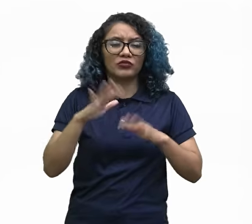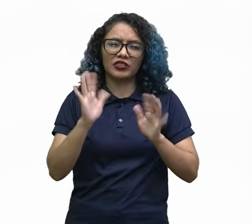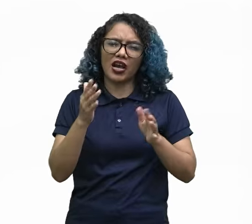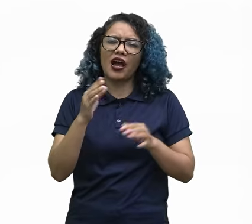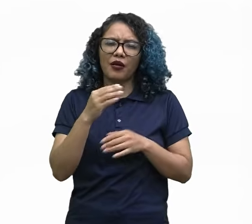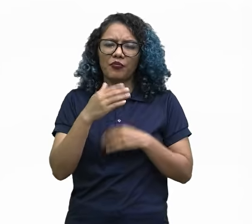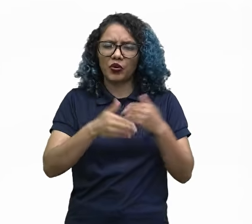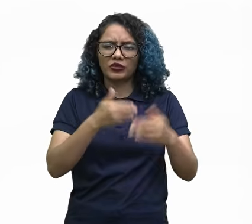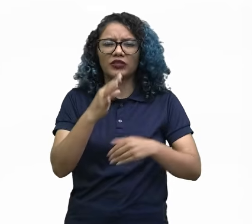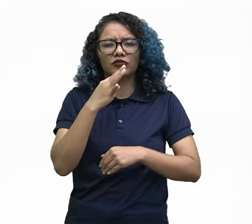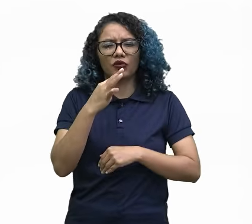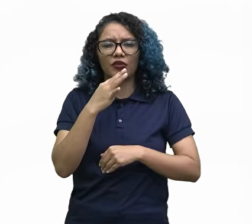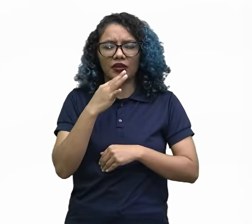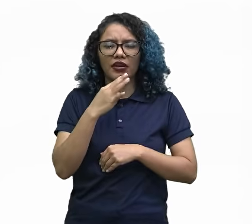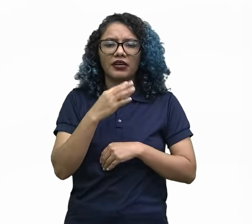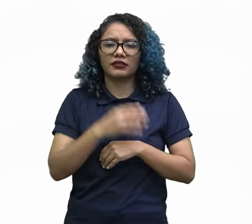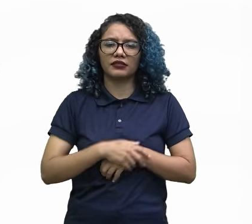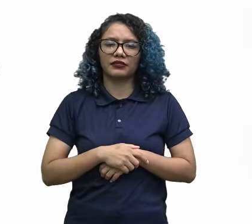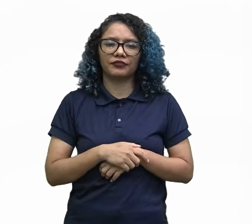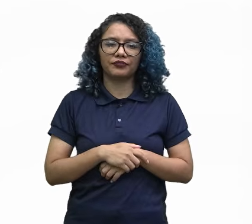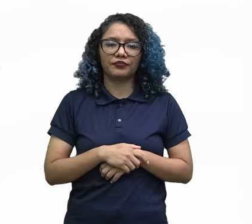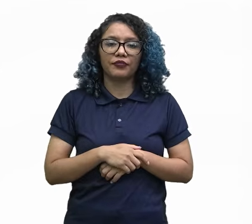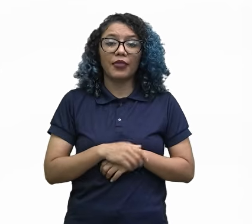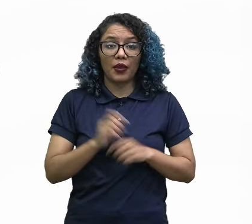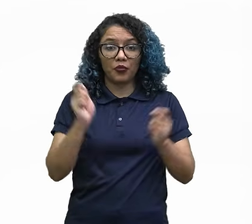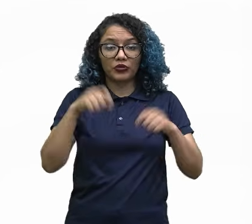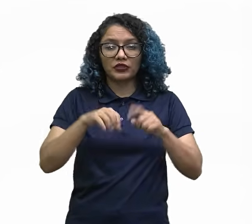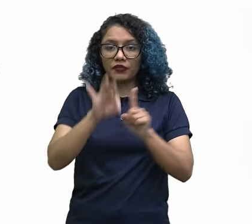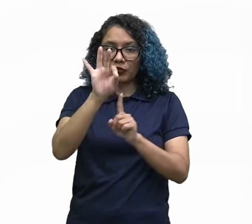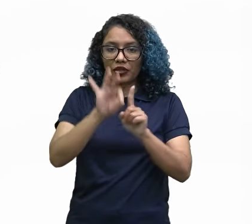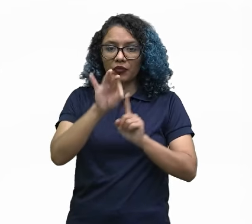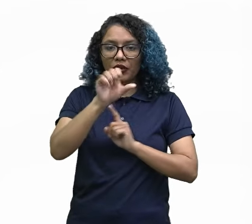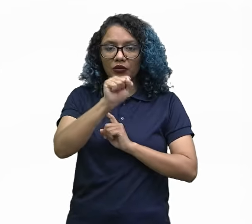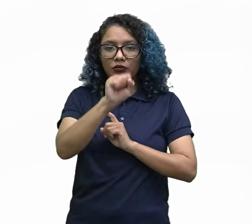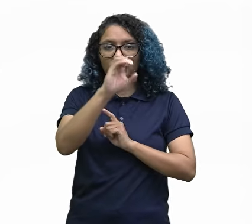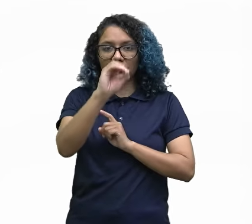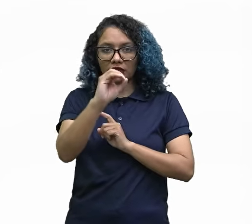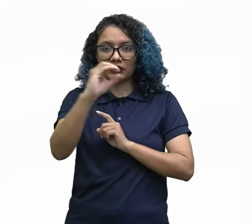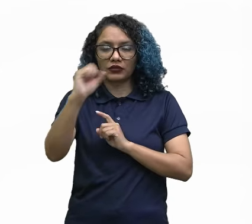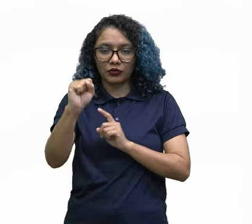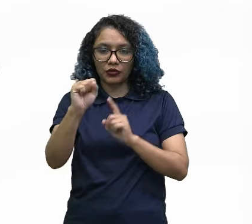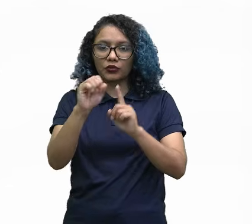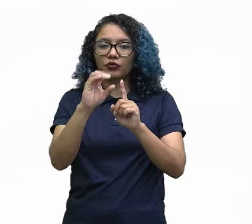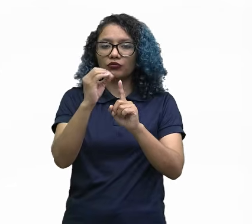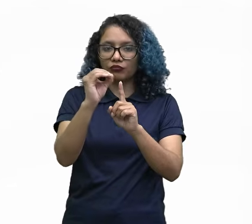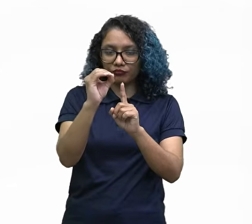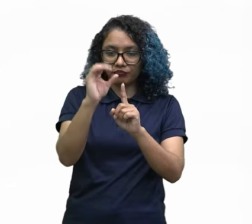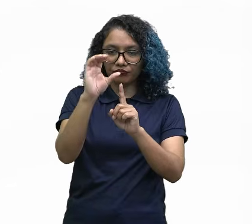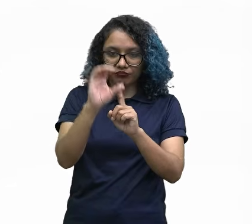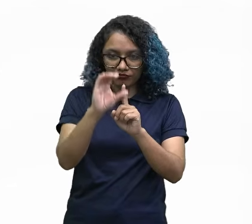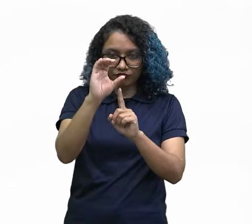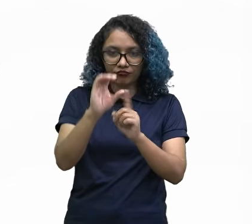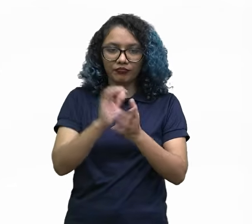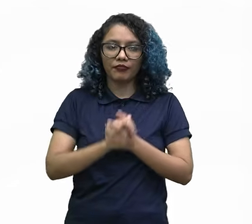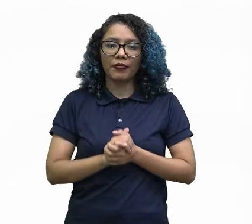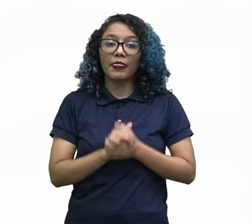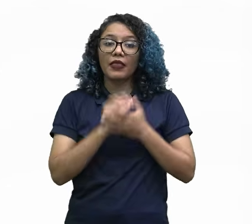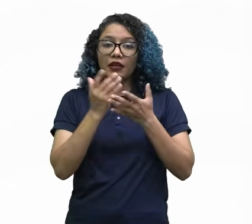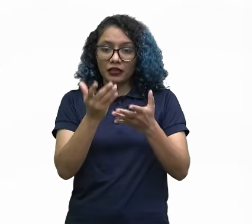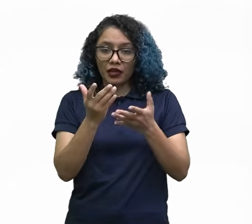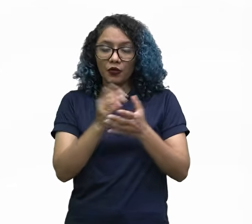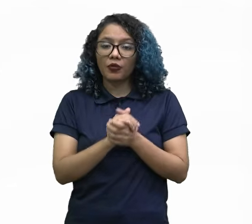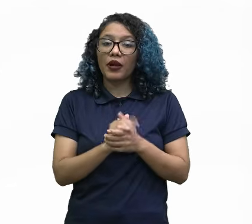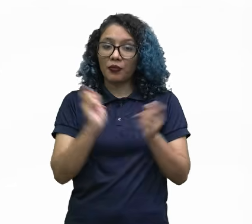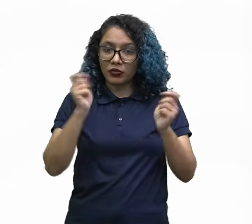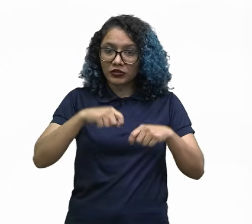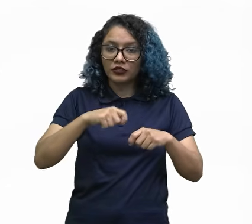conhecidos. Então, chega-se a 808 graus Celsius, essa substância, o cloreto de sódio, passa